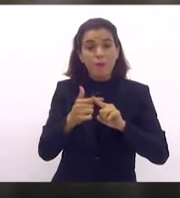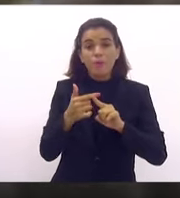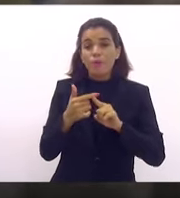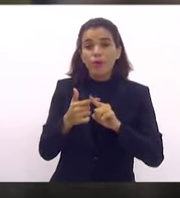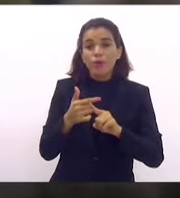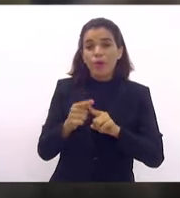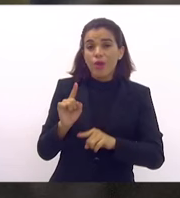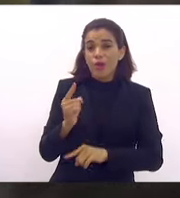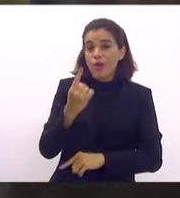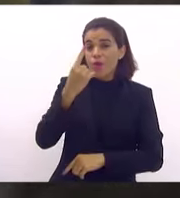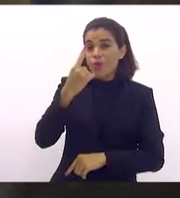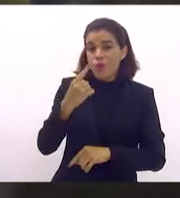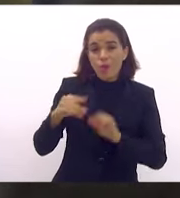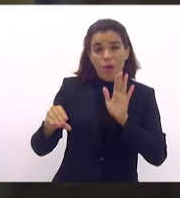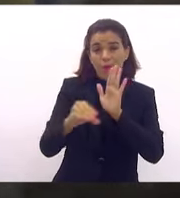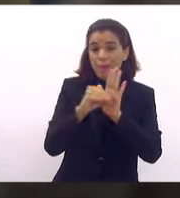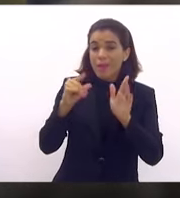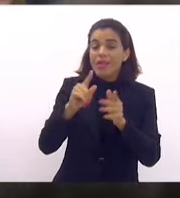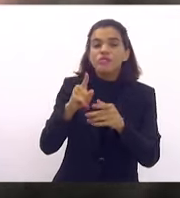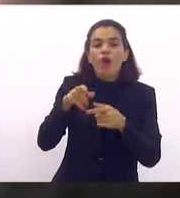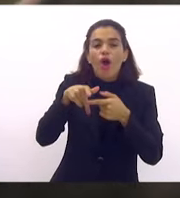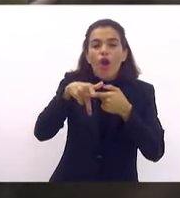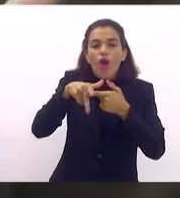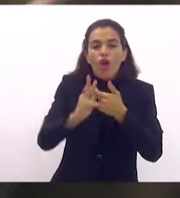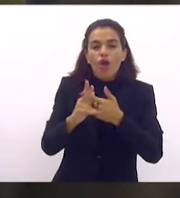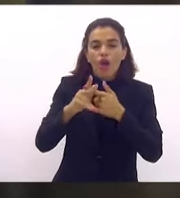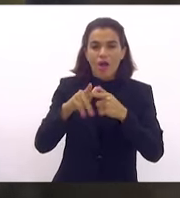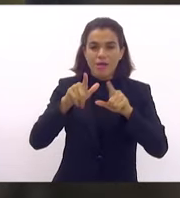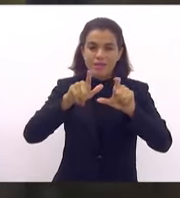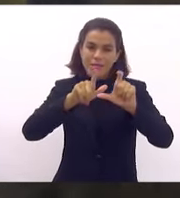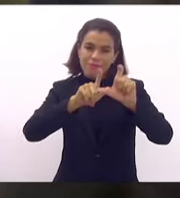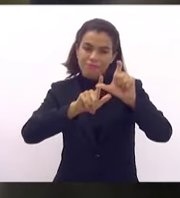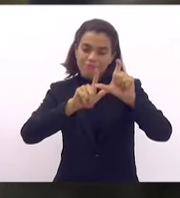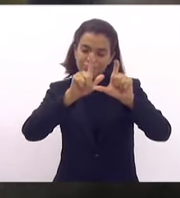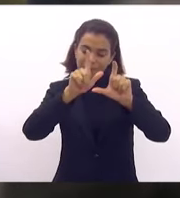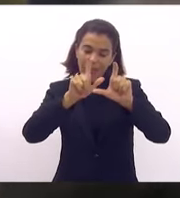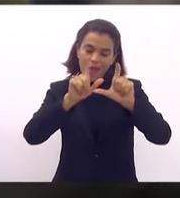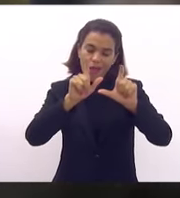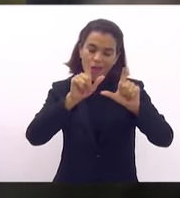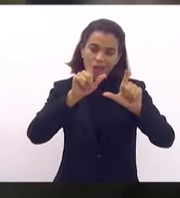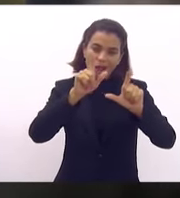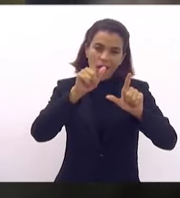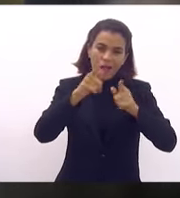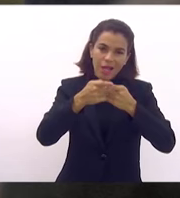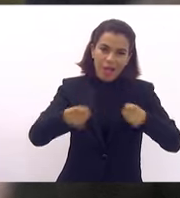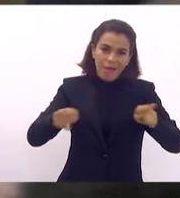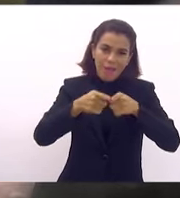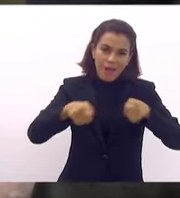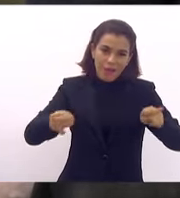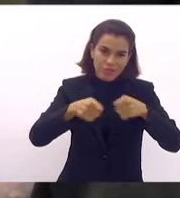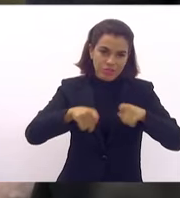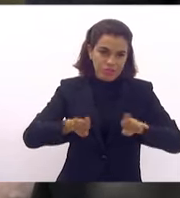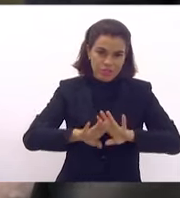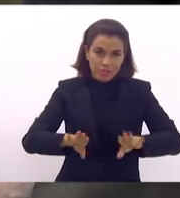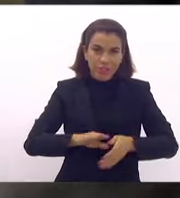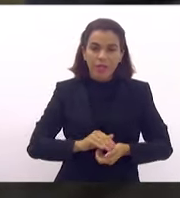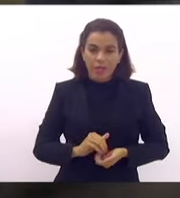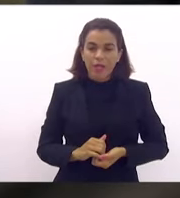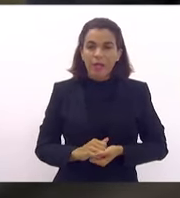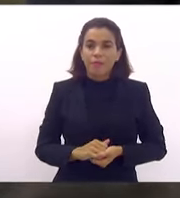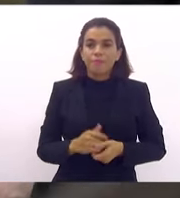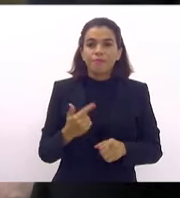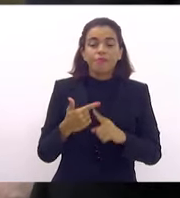era apenas uma emenda de redação. Foi acatada, né, o doutor Fernando estava aqui também presente, uma delas foi acatada, né,